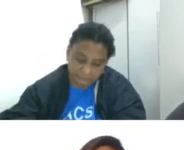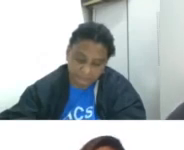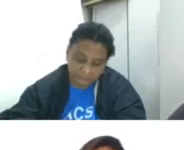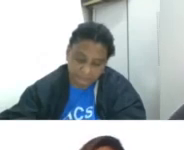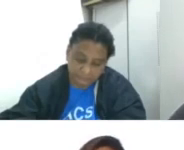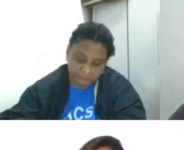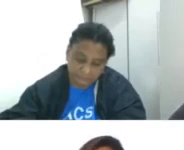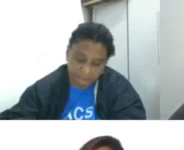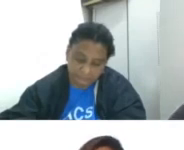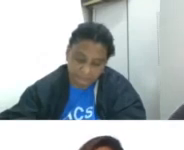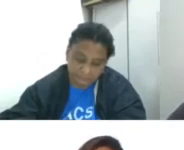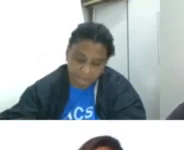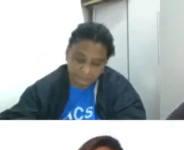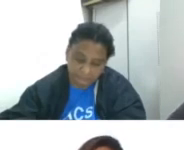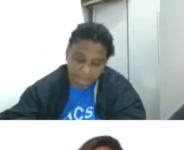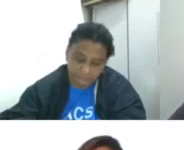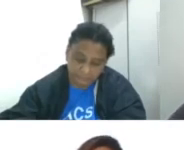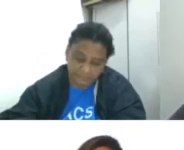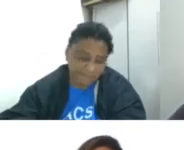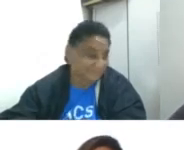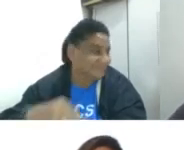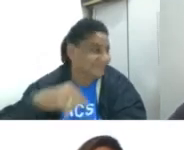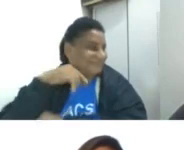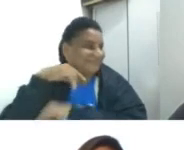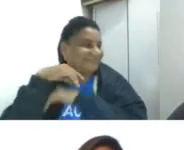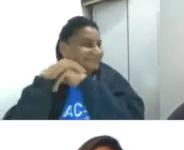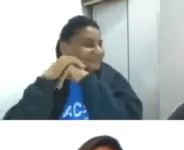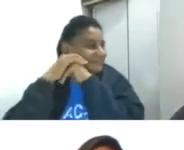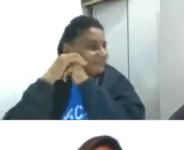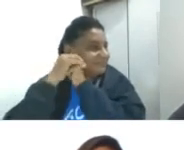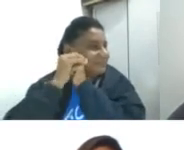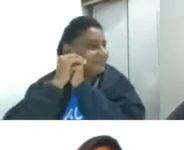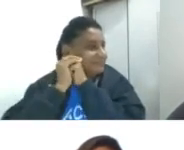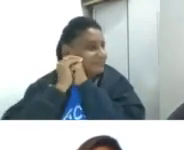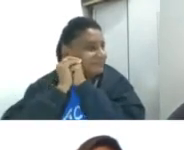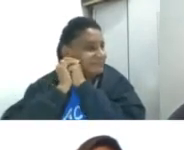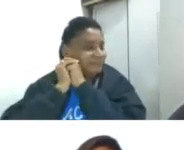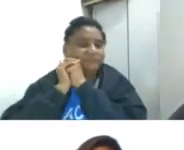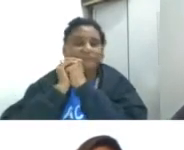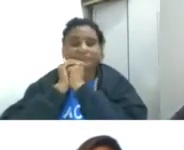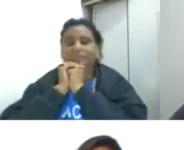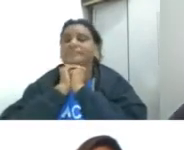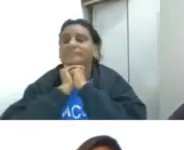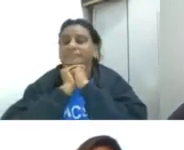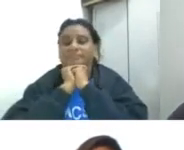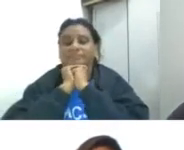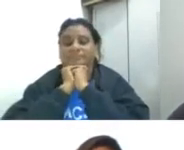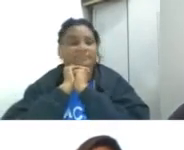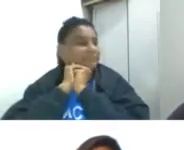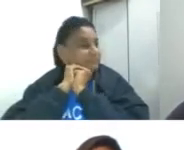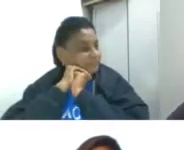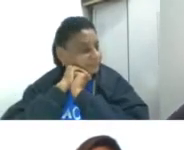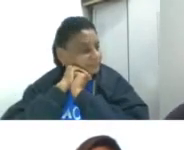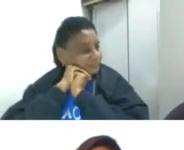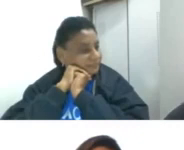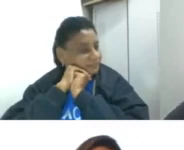fazem parte da interação dos medicamentos porque muitas vezes o paciente acredita como ele já melhorou clínicamente e precisa levar esse tratamento ao sexto